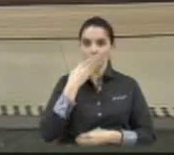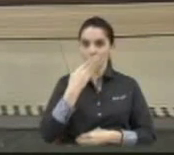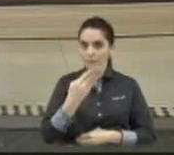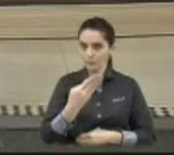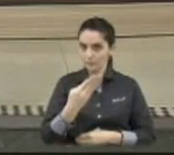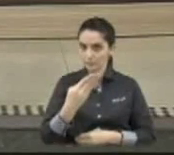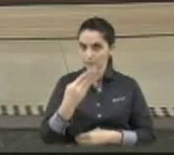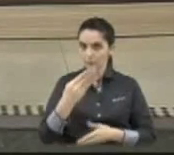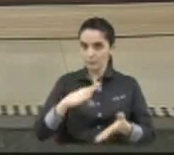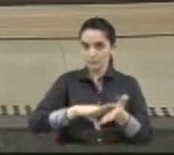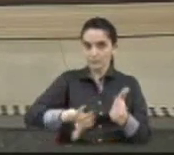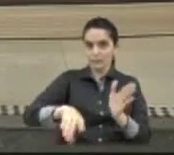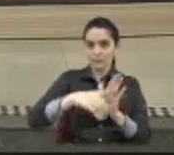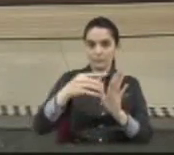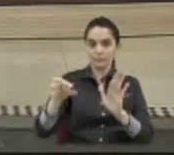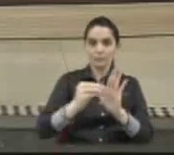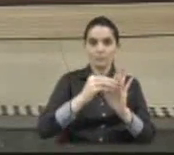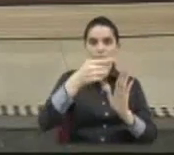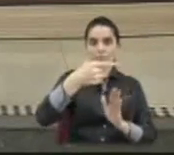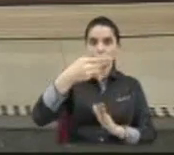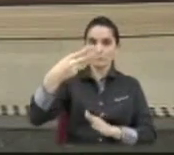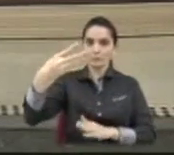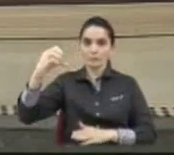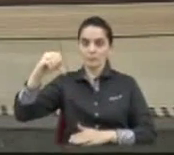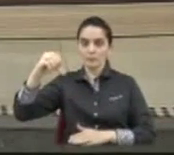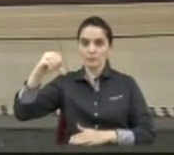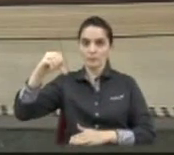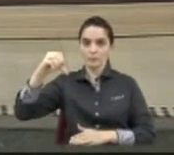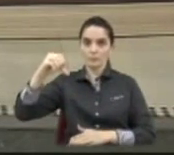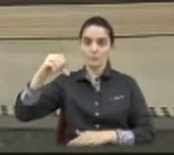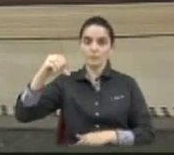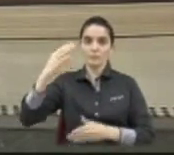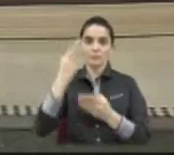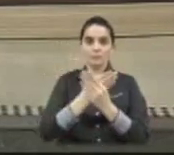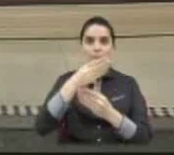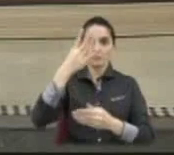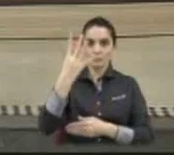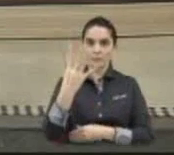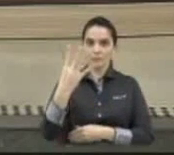peço a retirada da emenda 239, protocolo